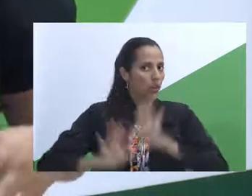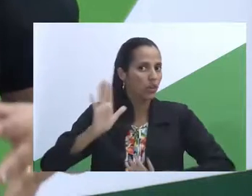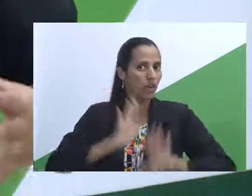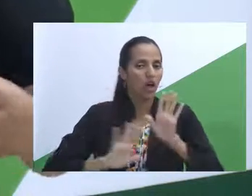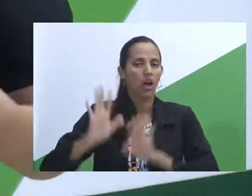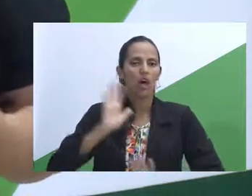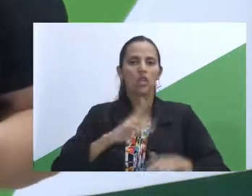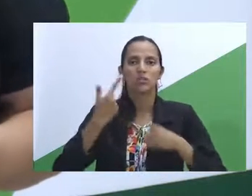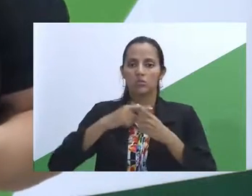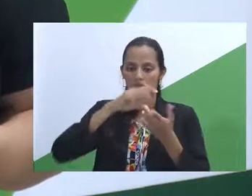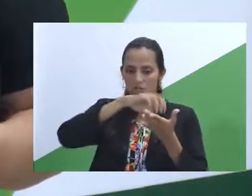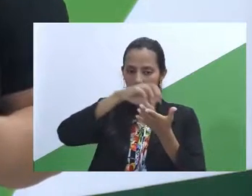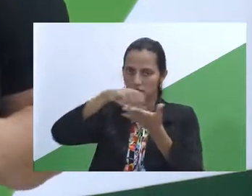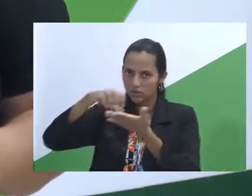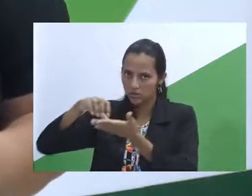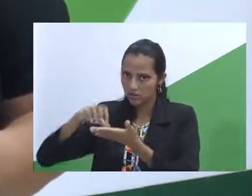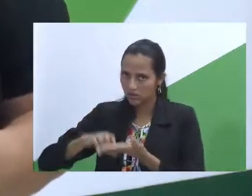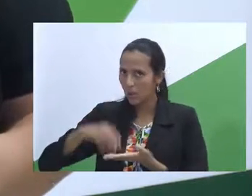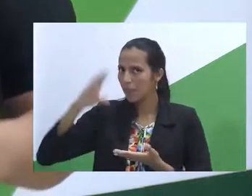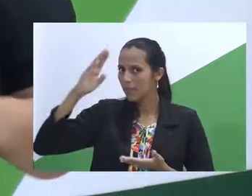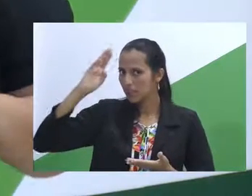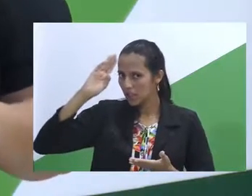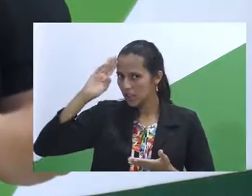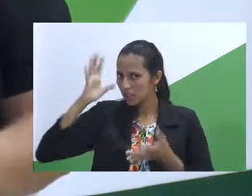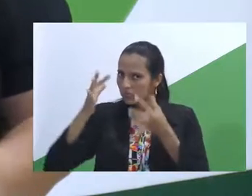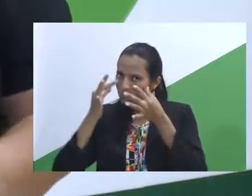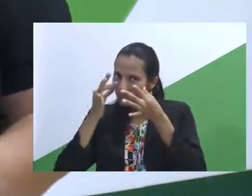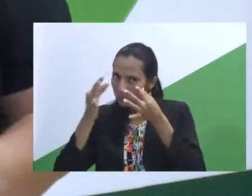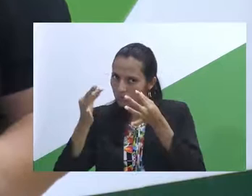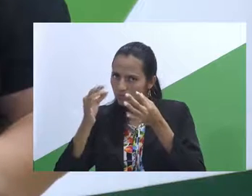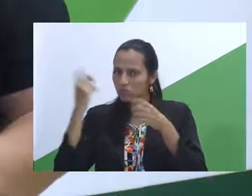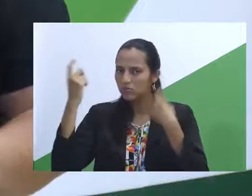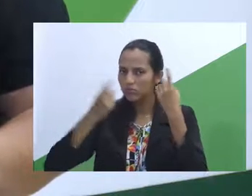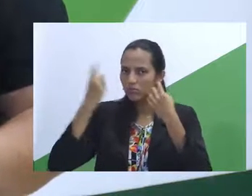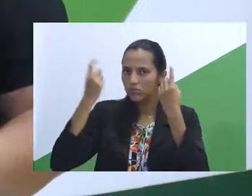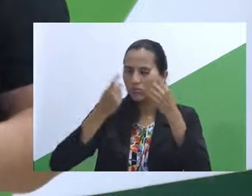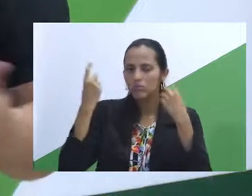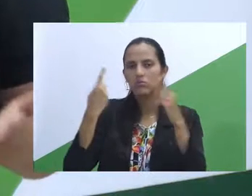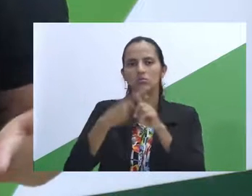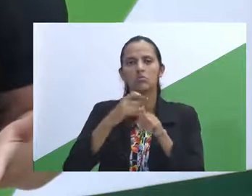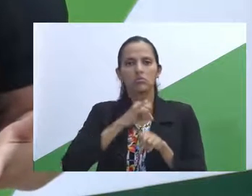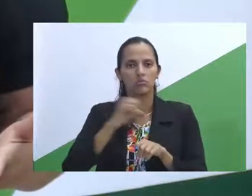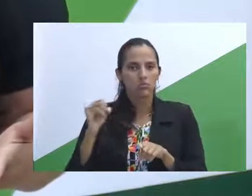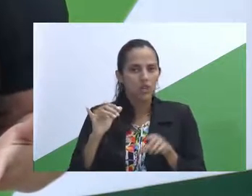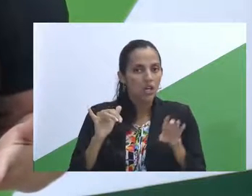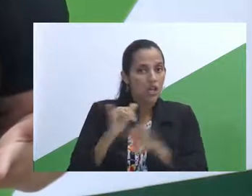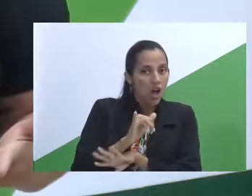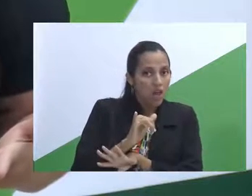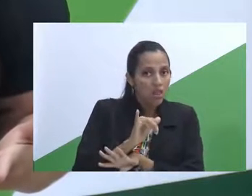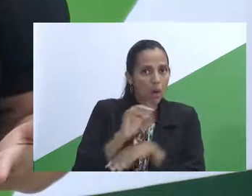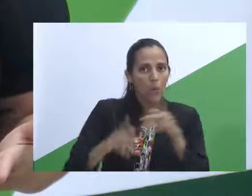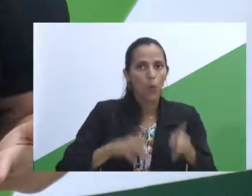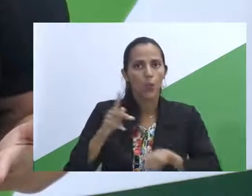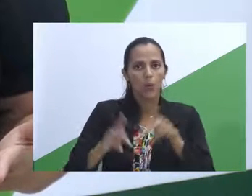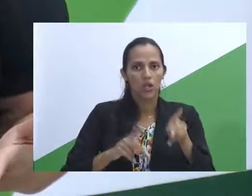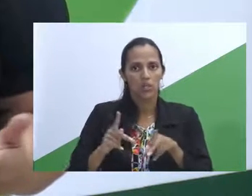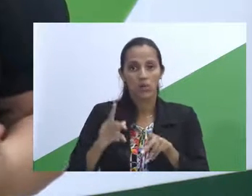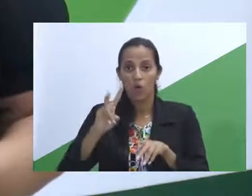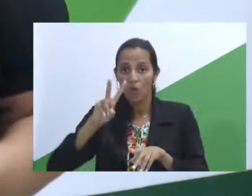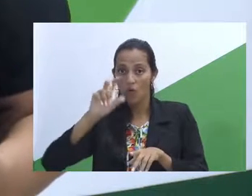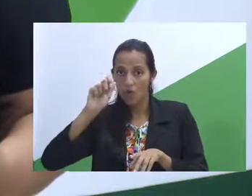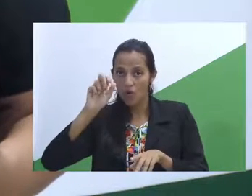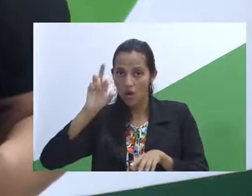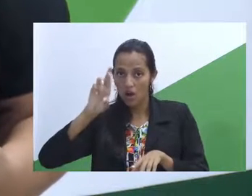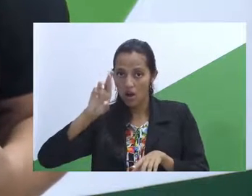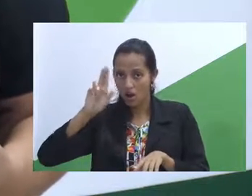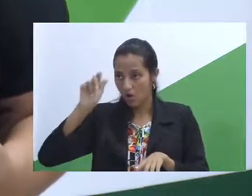setores militares, eles ficam realmente preocupados, porque Vargas já passou 15 anos no poder, então, quer